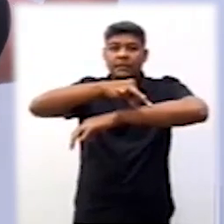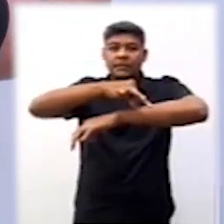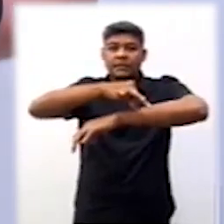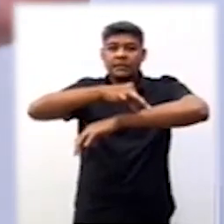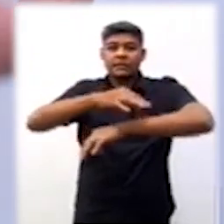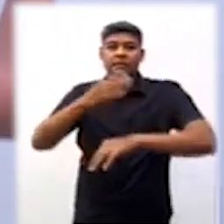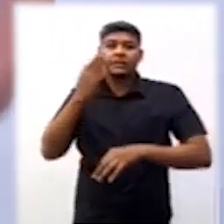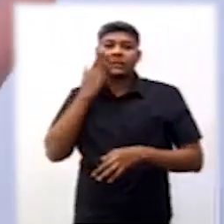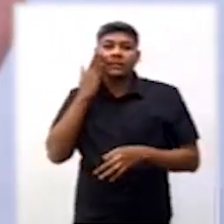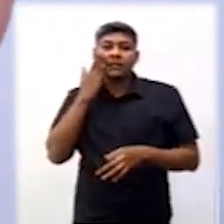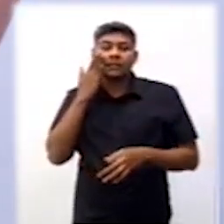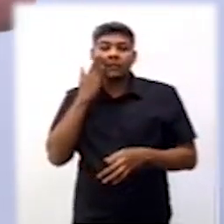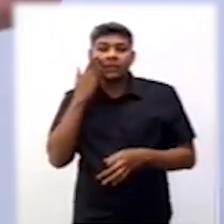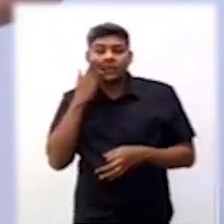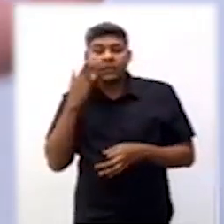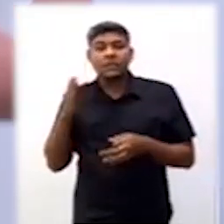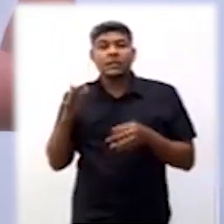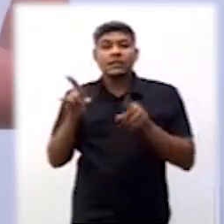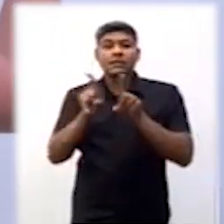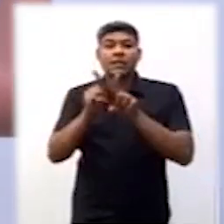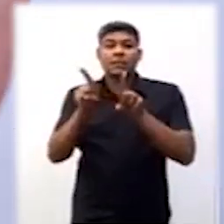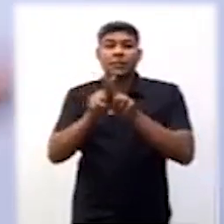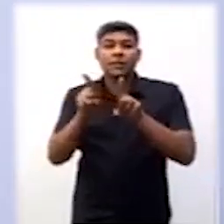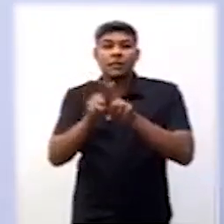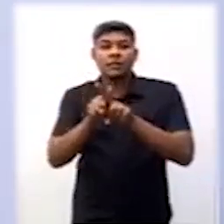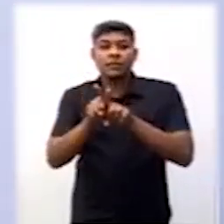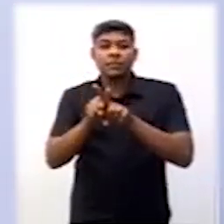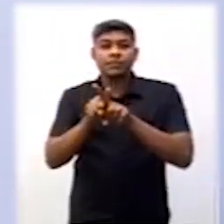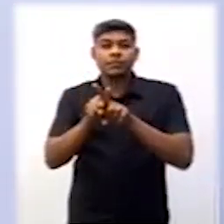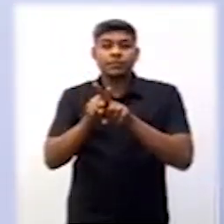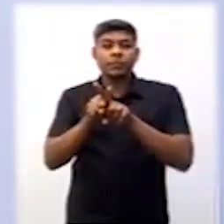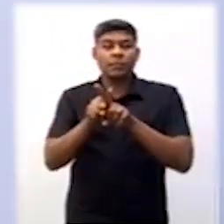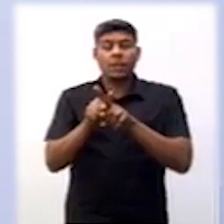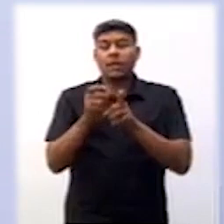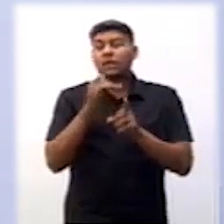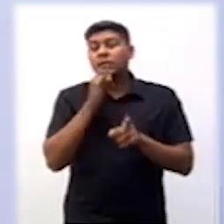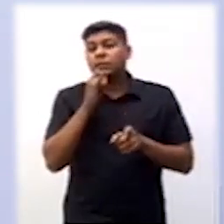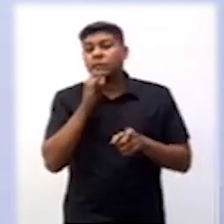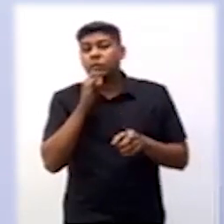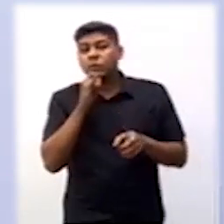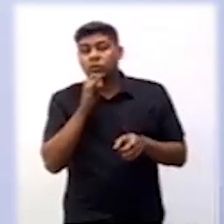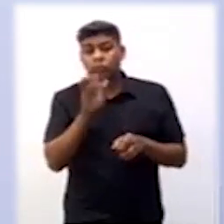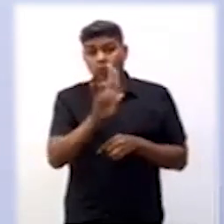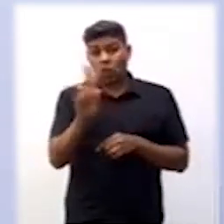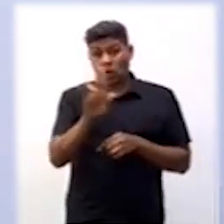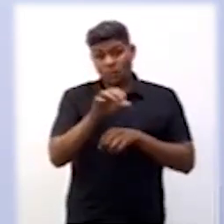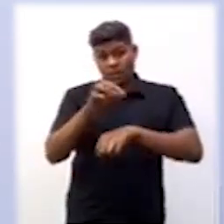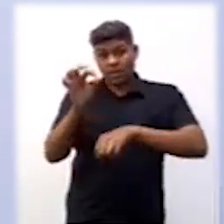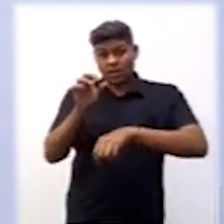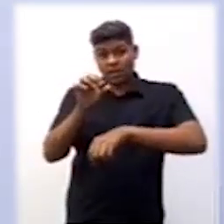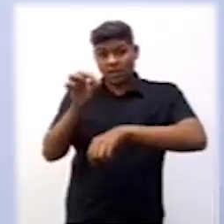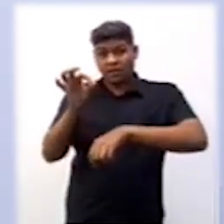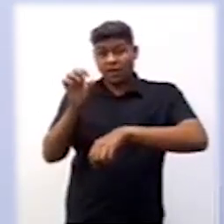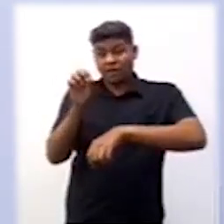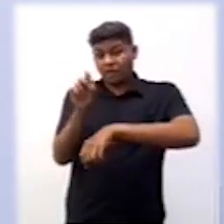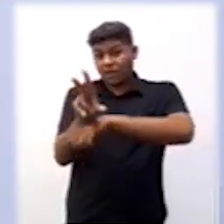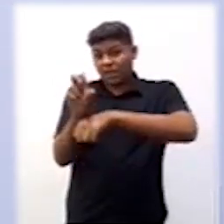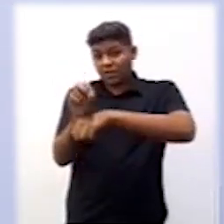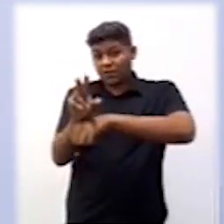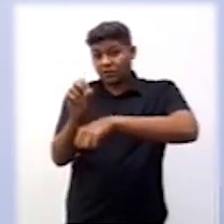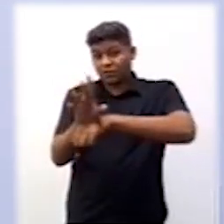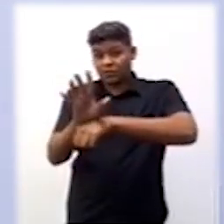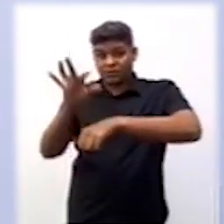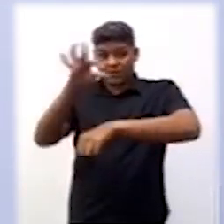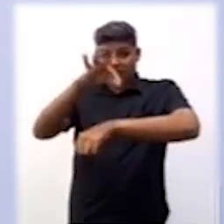causador da dengue, e bora colocar aqui, que no caso, olha que interessante, o nome do vírus da dengue se chama DEN1,